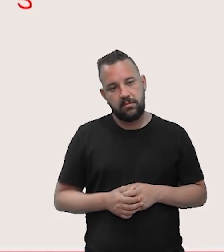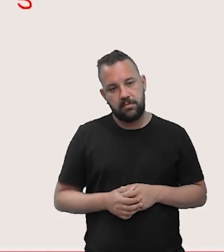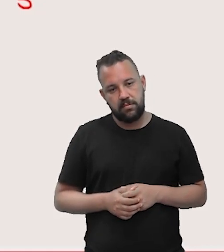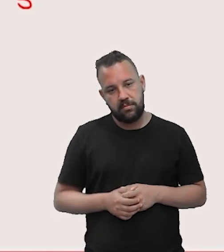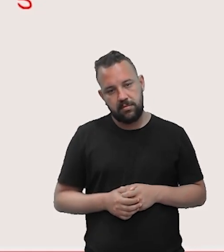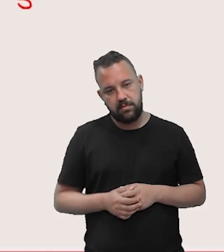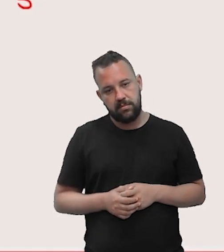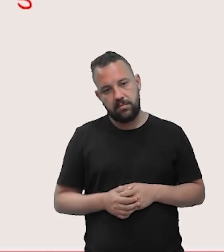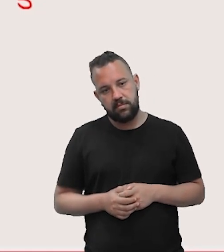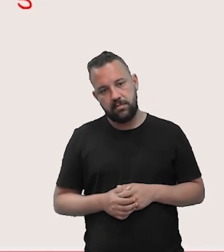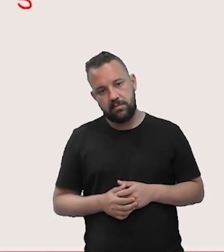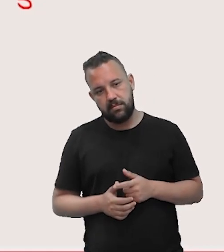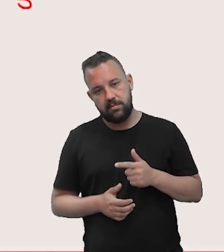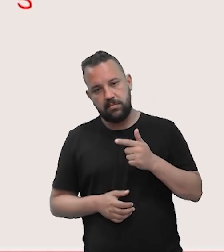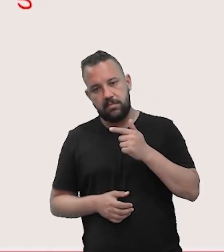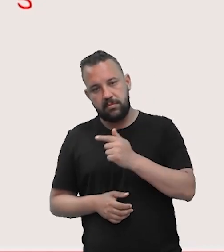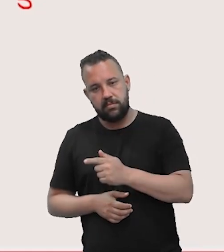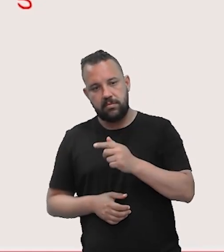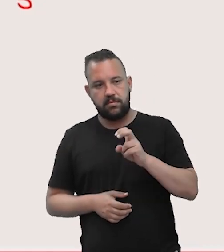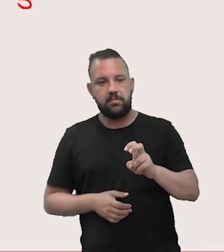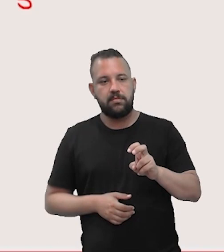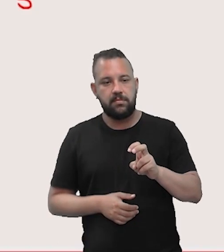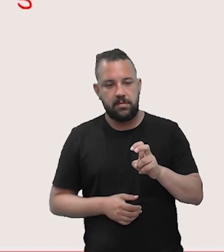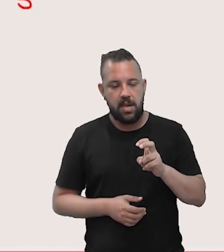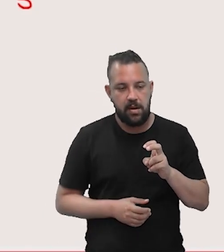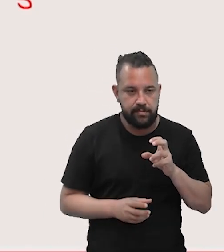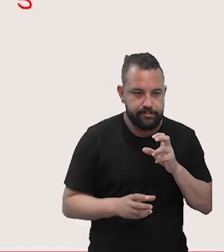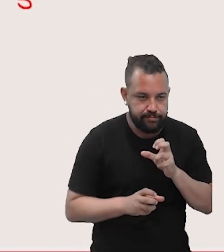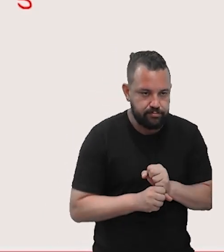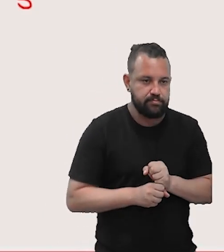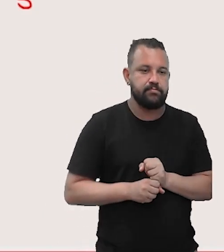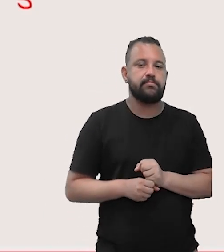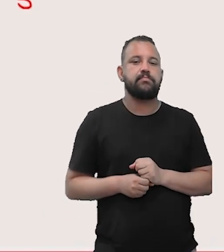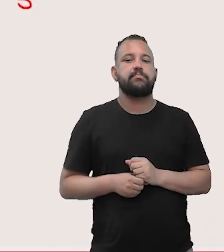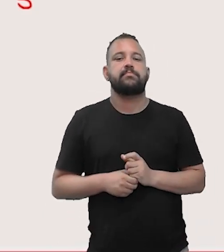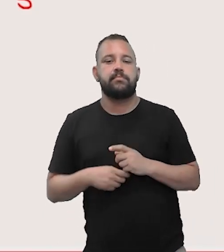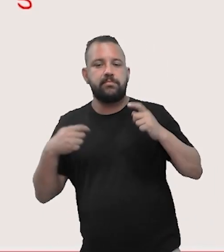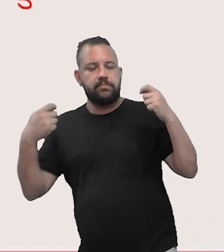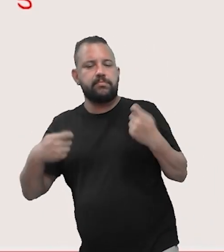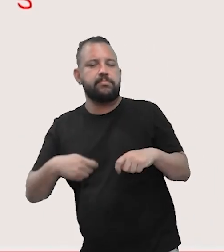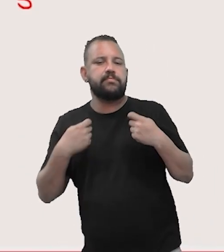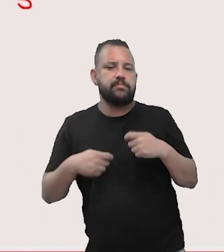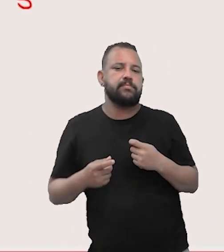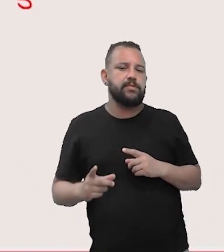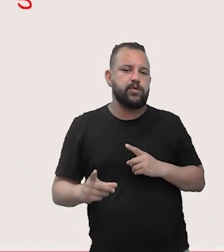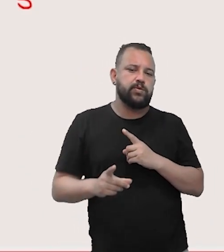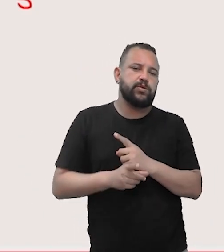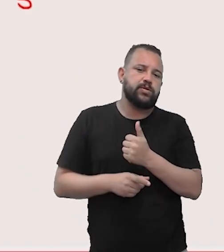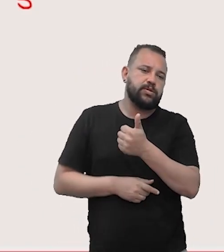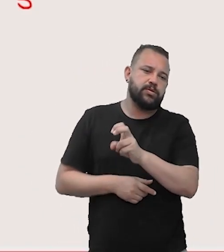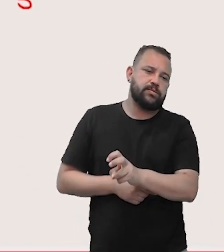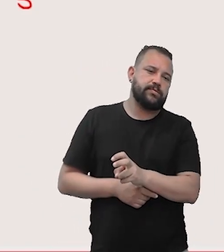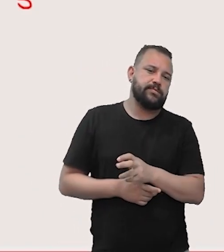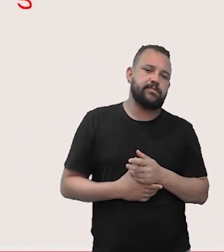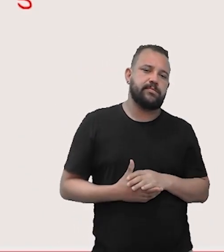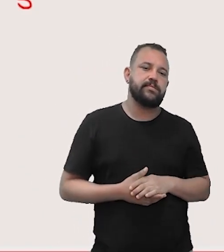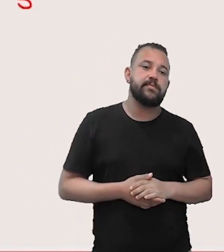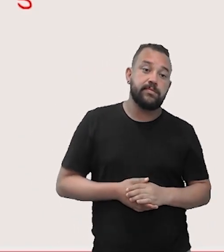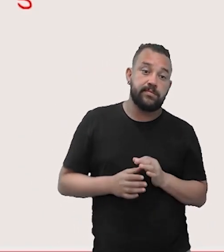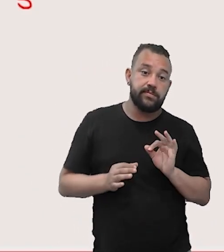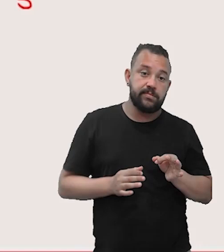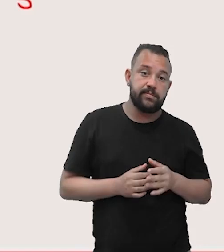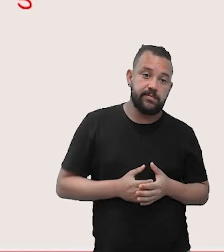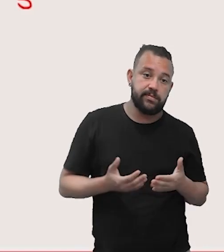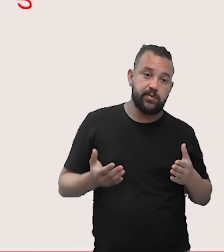ó, de 75 pontos. Então ele vai precisar exatamente para encontrar 90, vai precisar de 15 pontos, correto? E